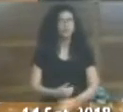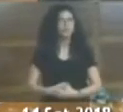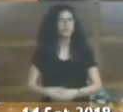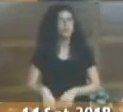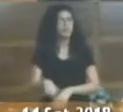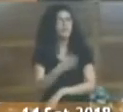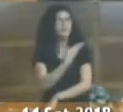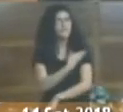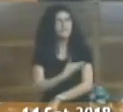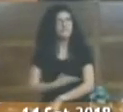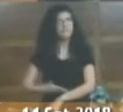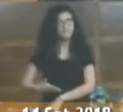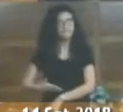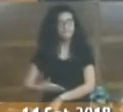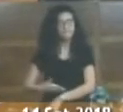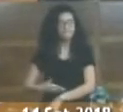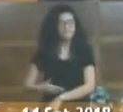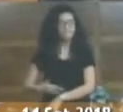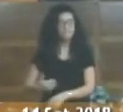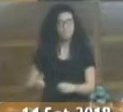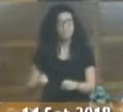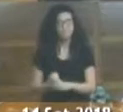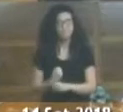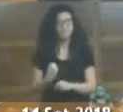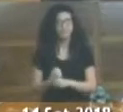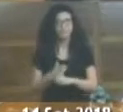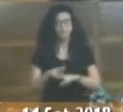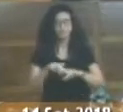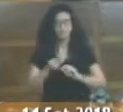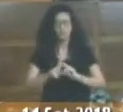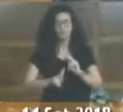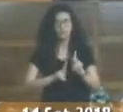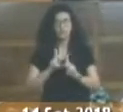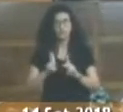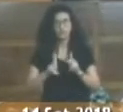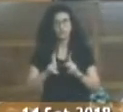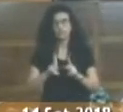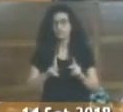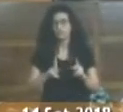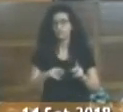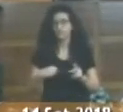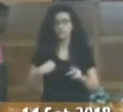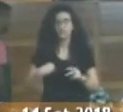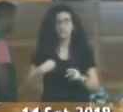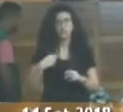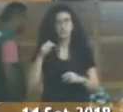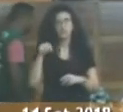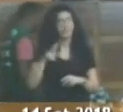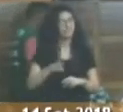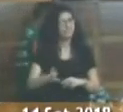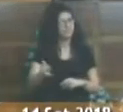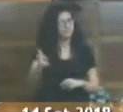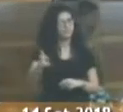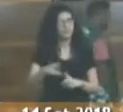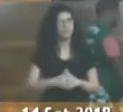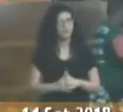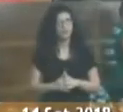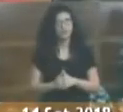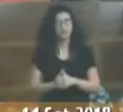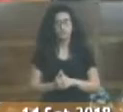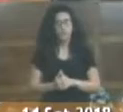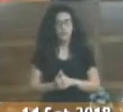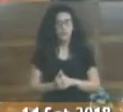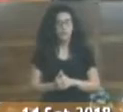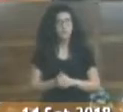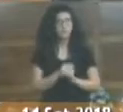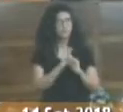cultura ela foi construída pelas populações que aqui estiveram desde sempre, em grande parte